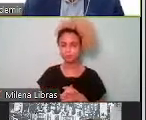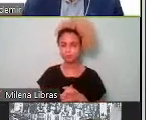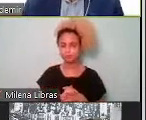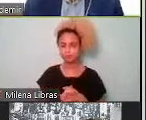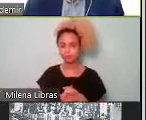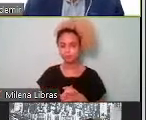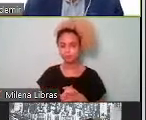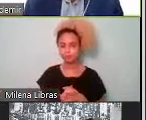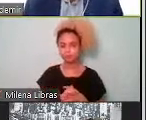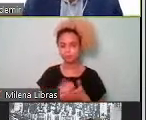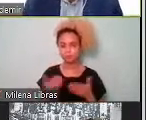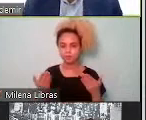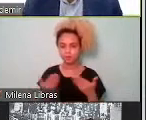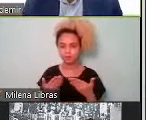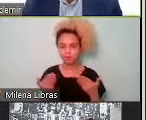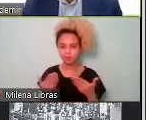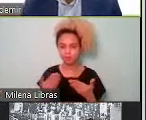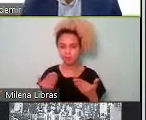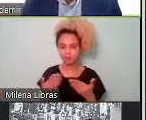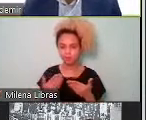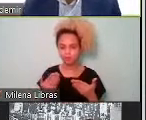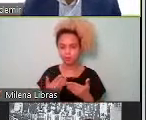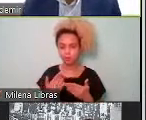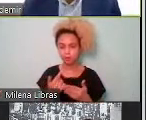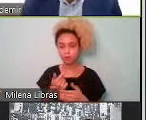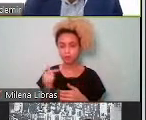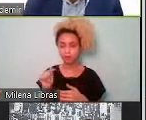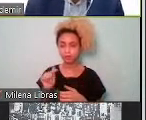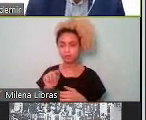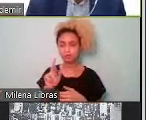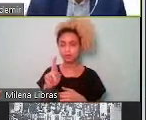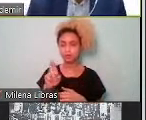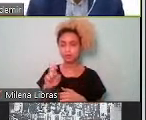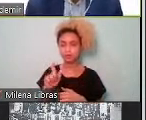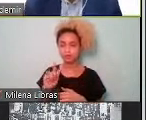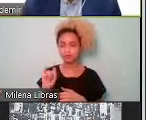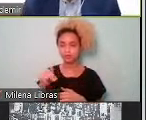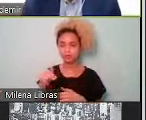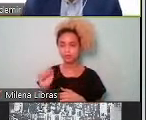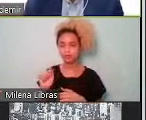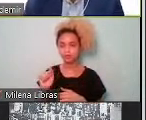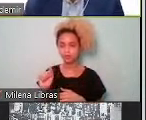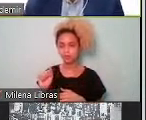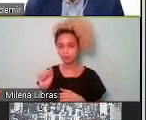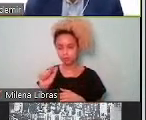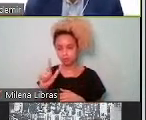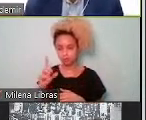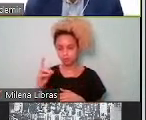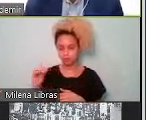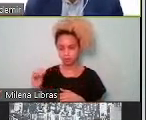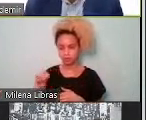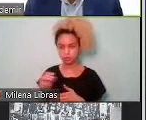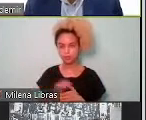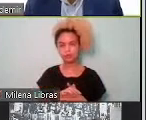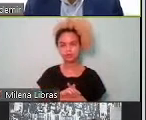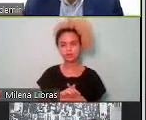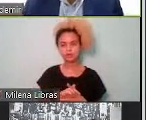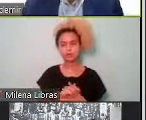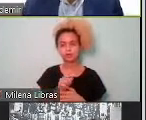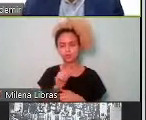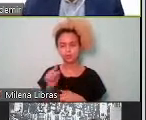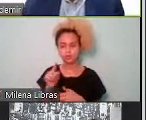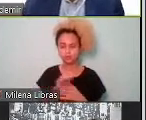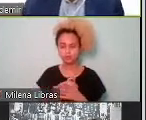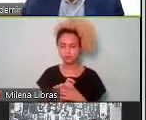vou passar agora ao próximo. Então, Reginaldo, é com você aí a sequência do nosso trabalho nesse pilar